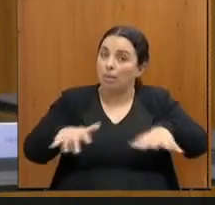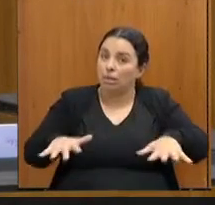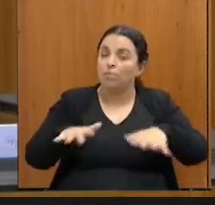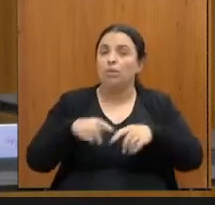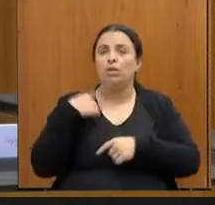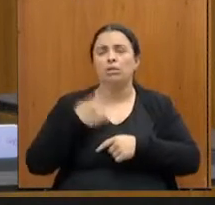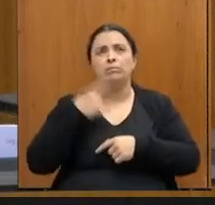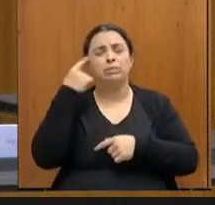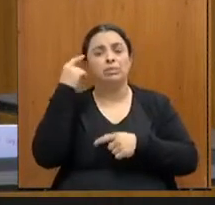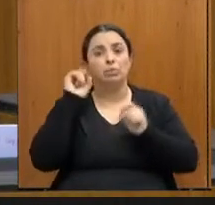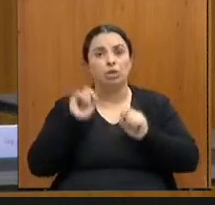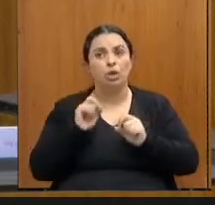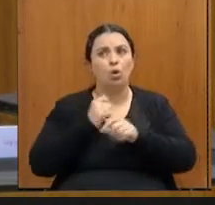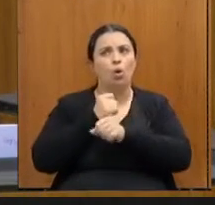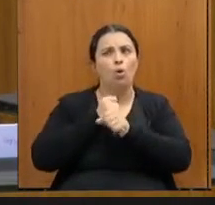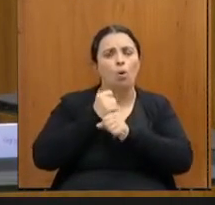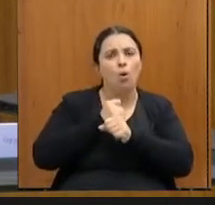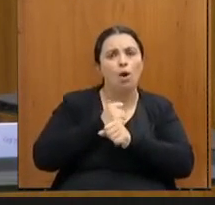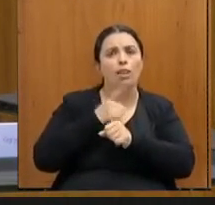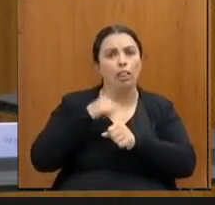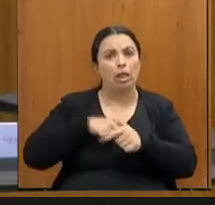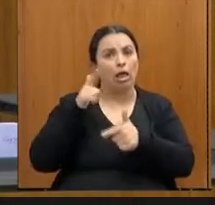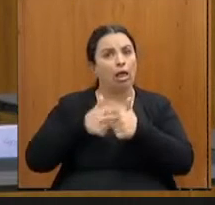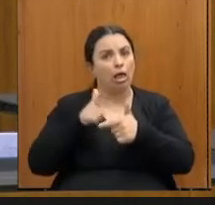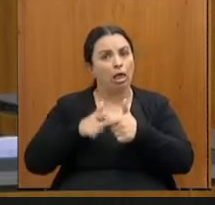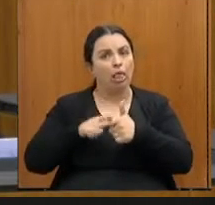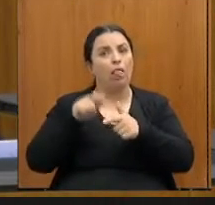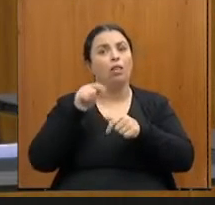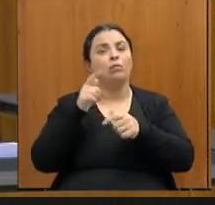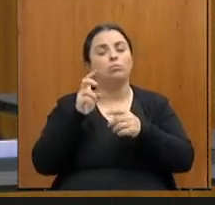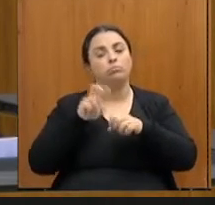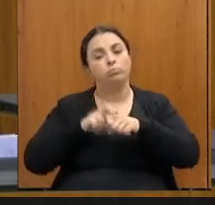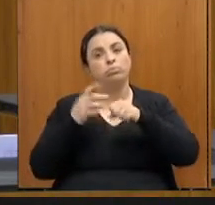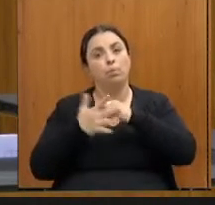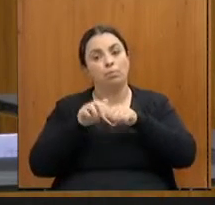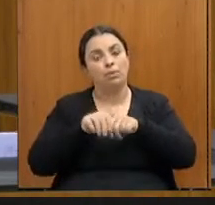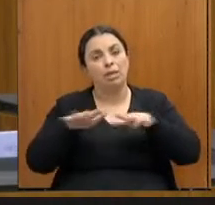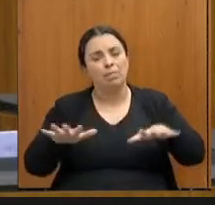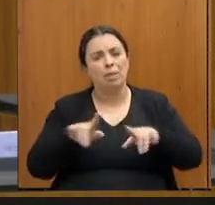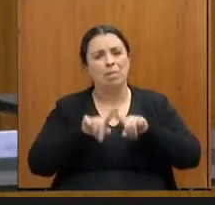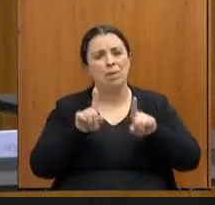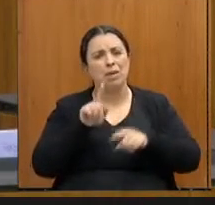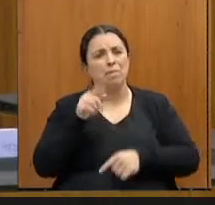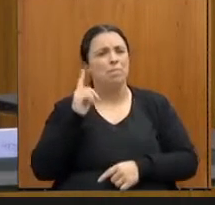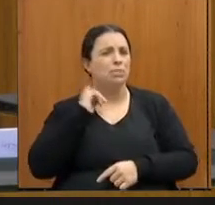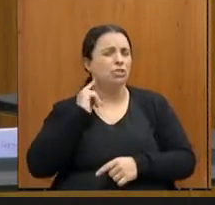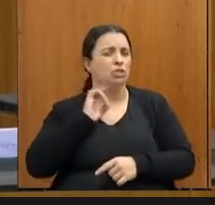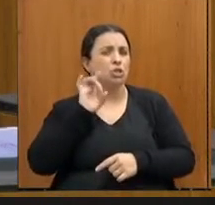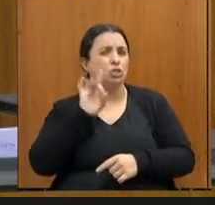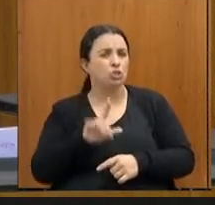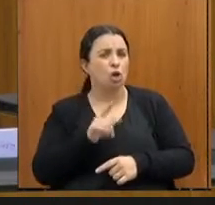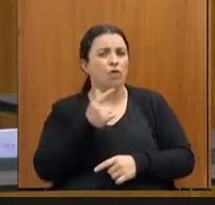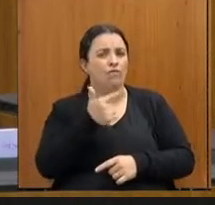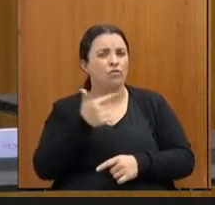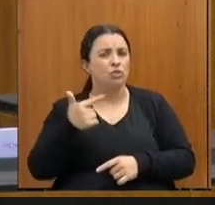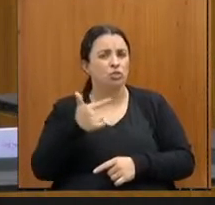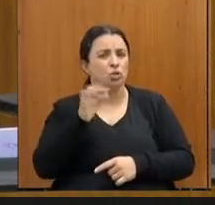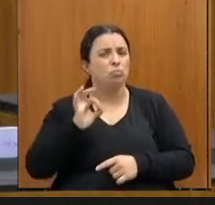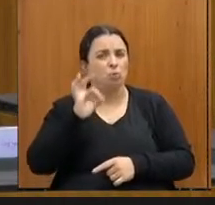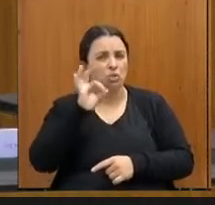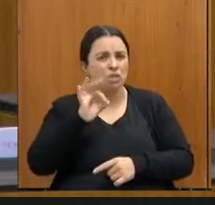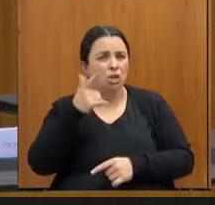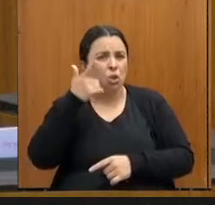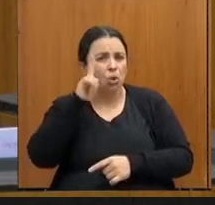pensar que no ano da pandemia Minas Gerais só conseguiu executar 22 por cento daquilo que estava orçado